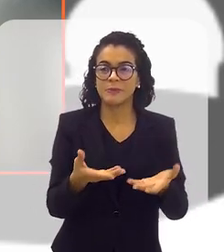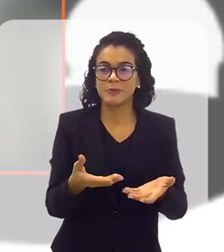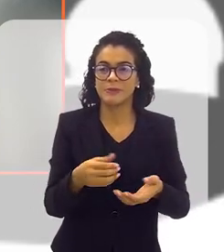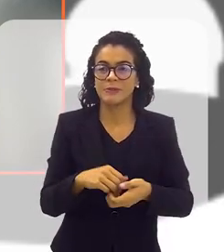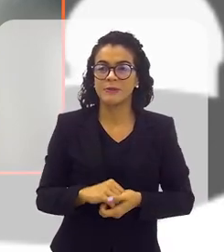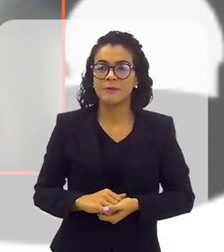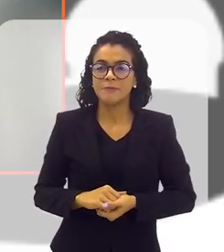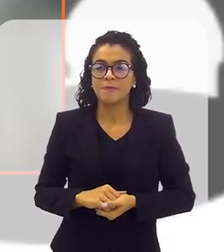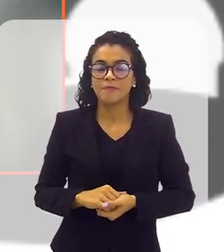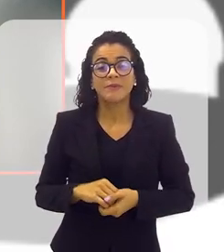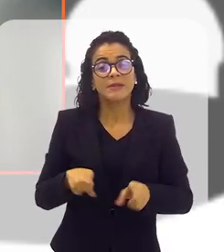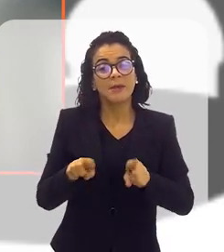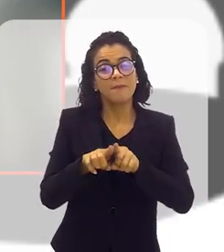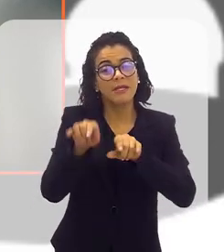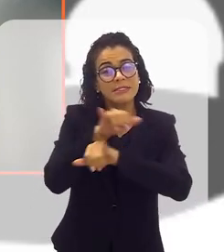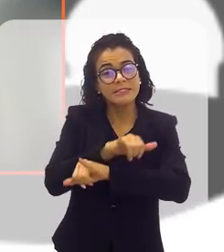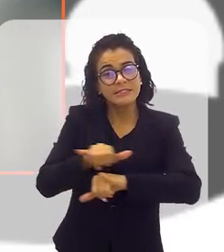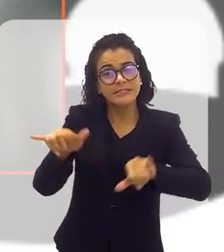que querem